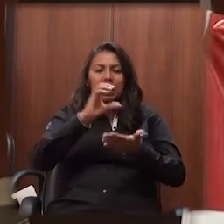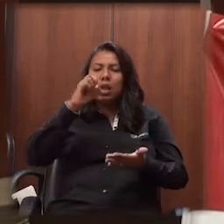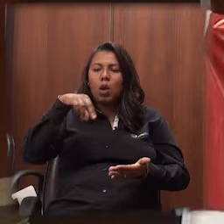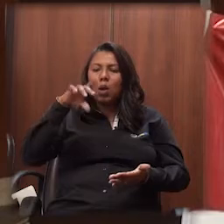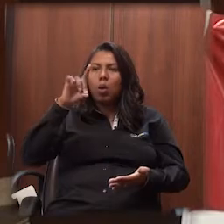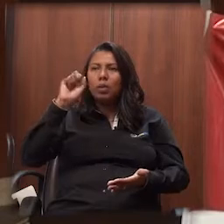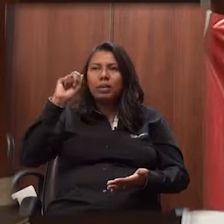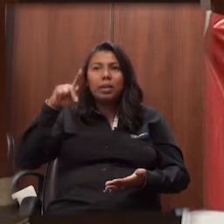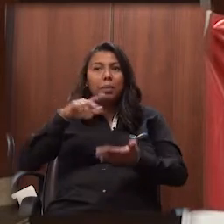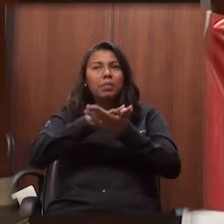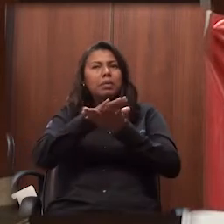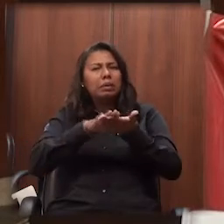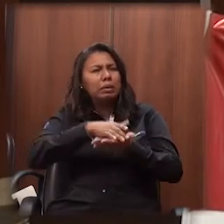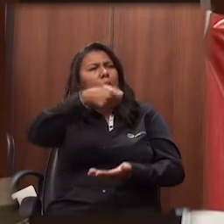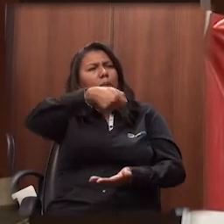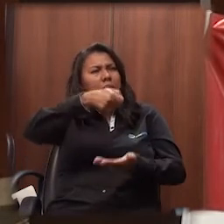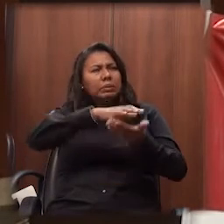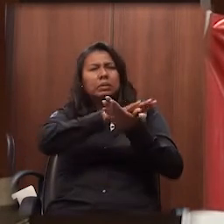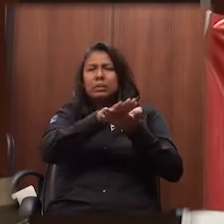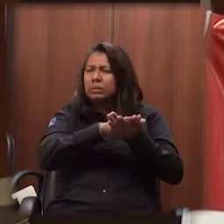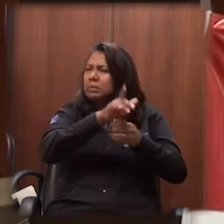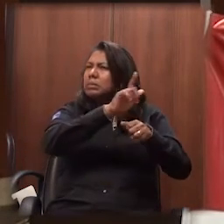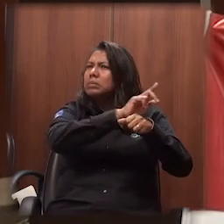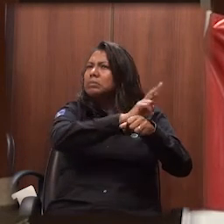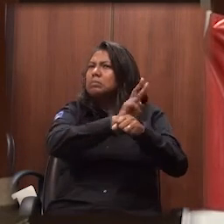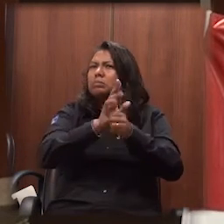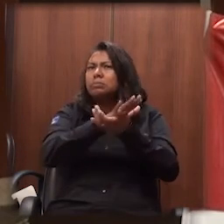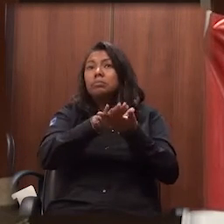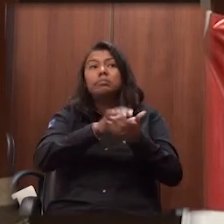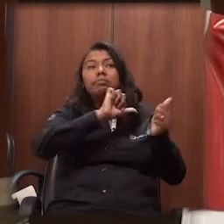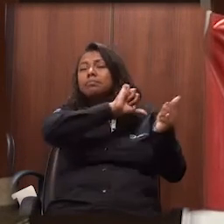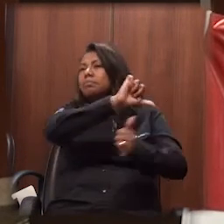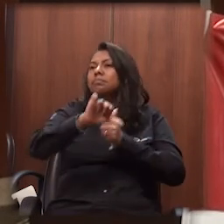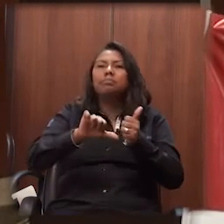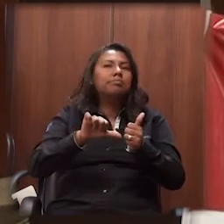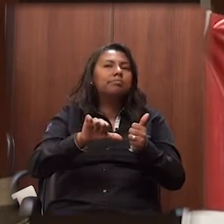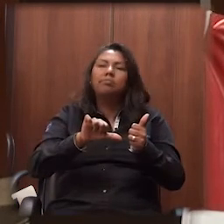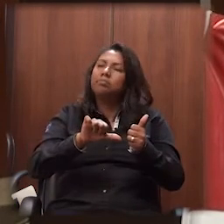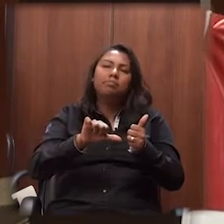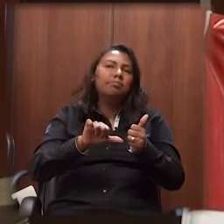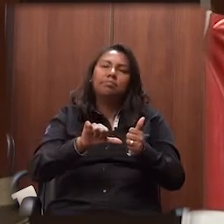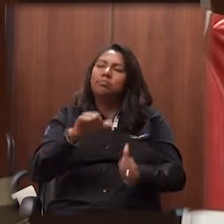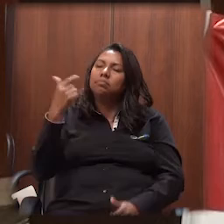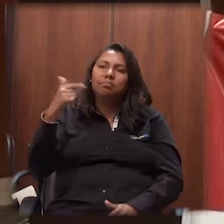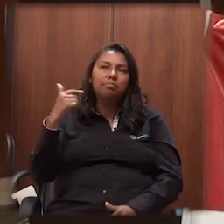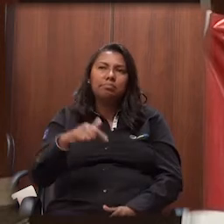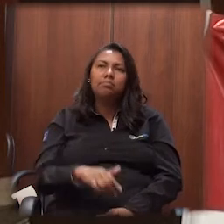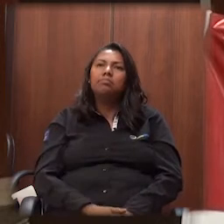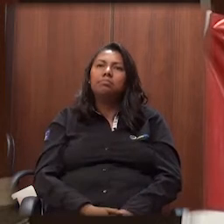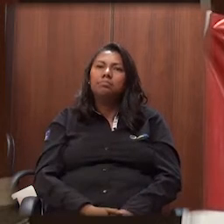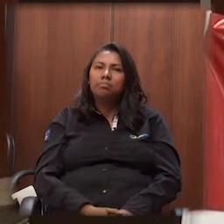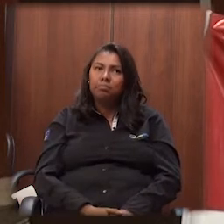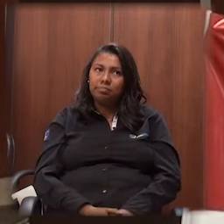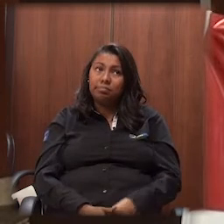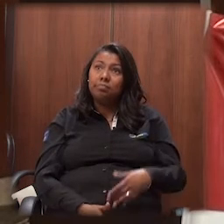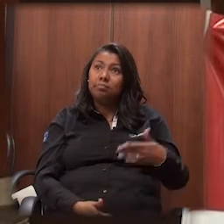cobrança, sem o próximo monitoramento, não vai haver mudança. Da importância do papel indutor do plano e do